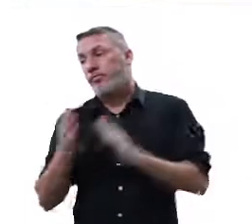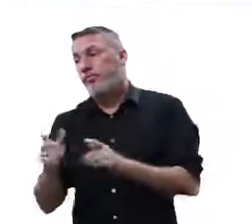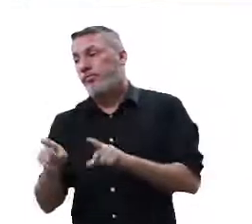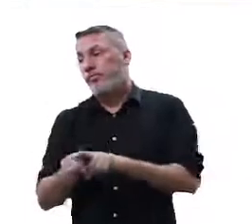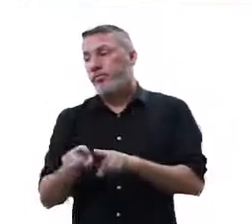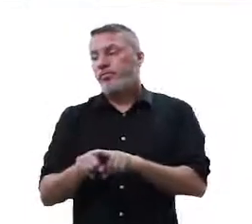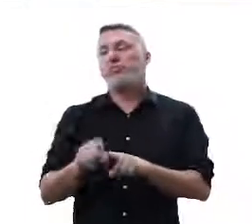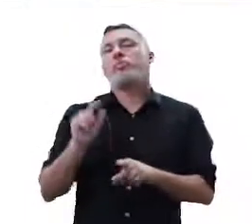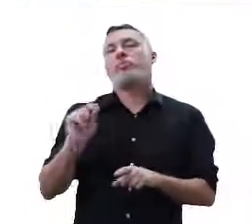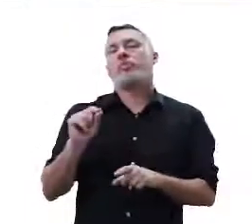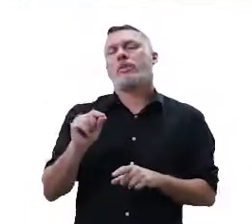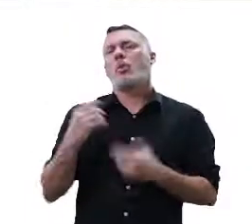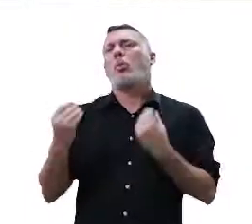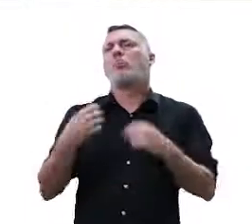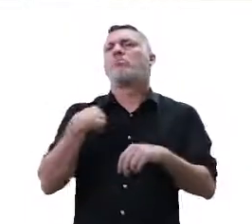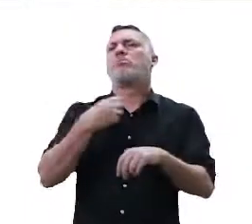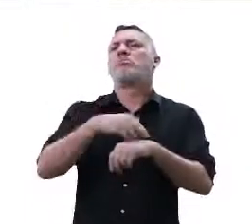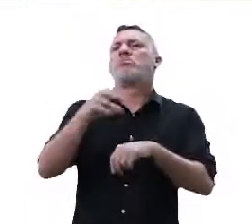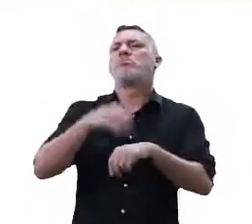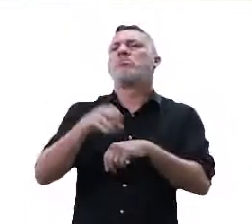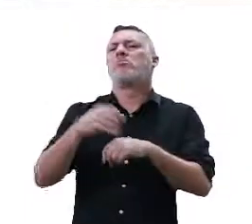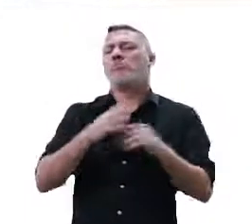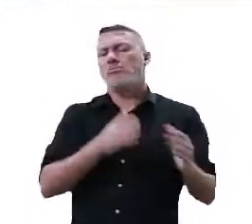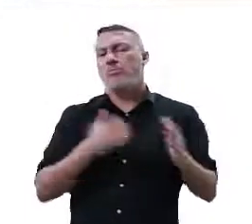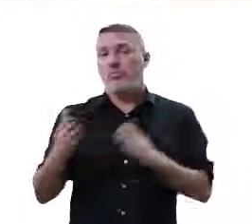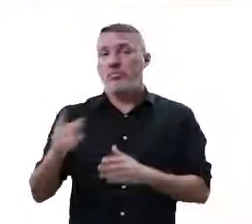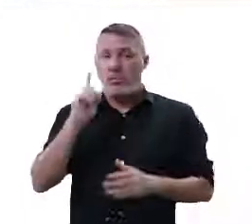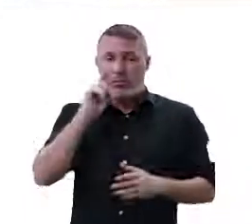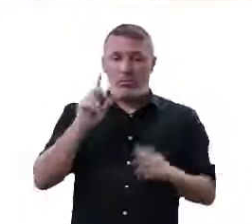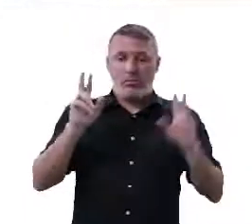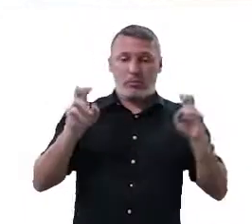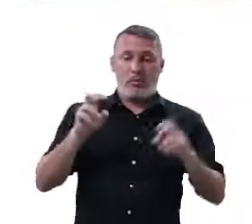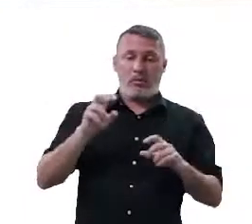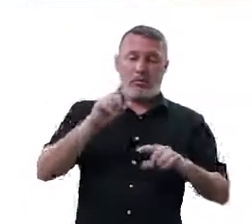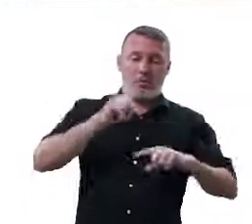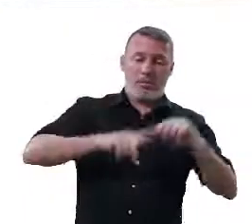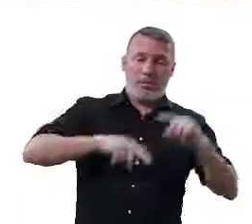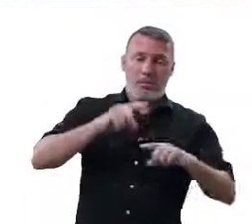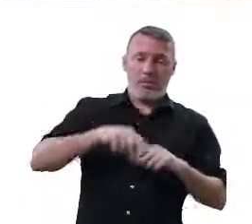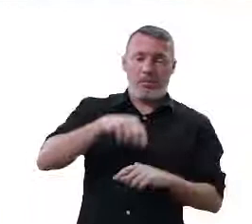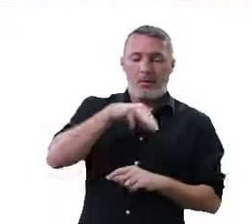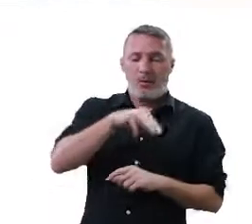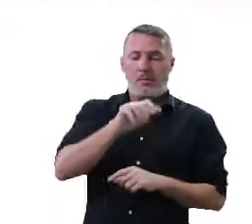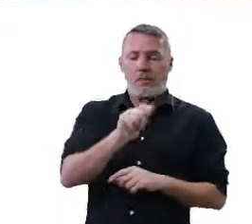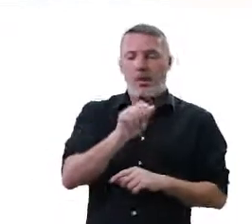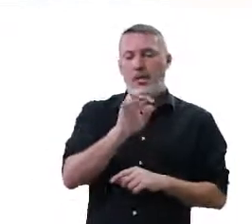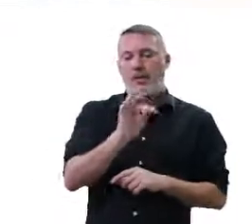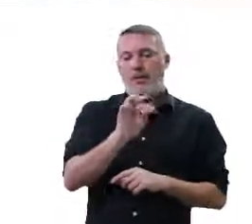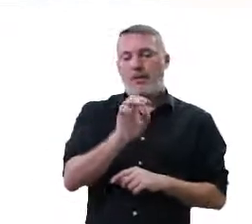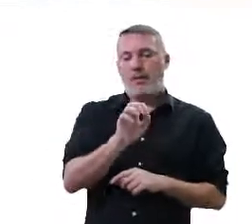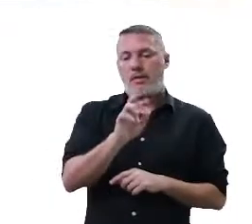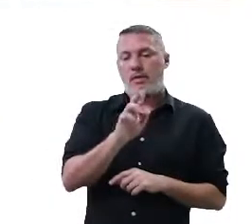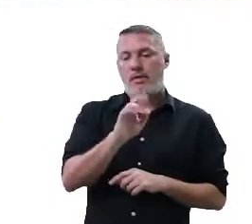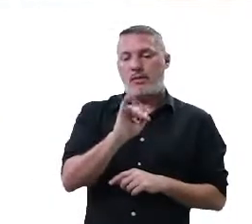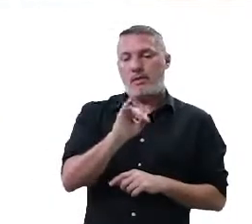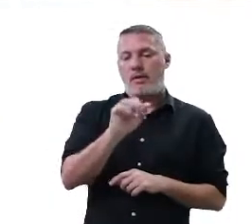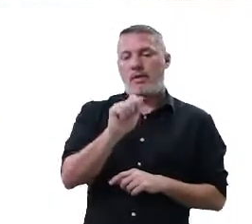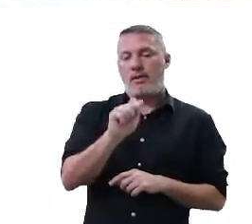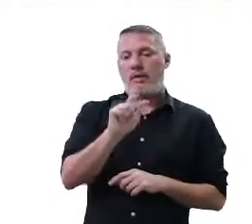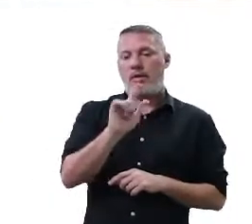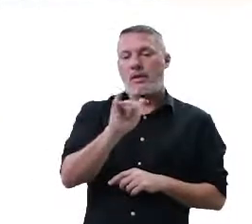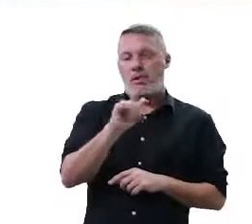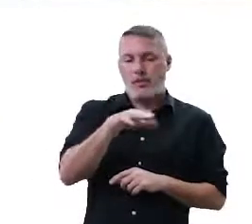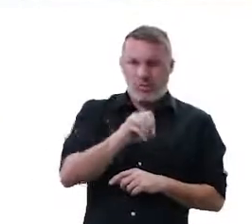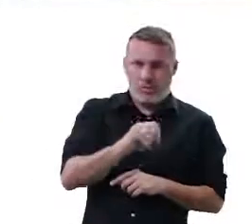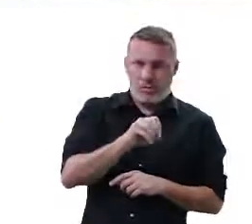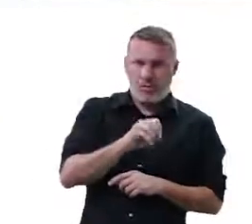sociais. Então, o que acontece aqui? Como é que a gente vai operacionalizar isso? O materialismo histórico, o próprio nome já diz, como